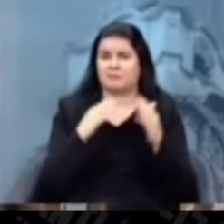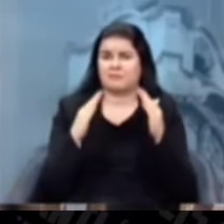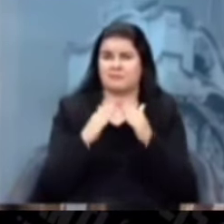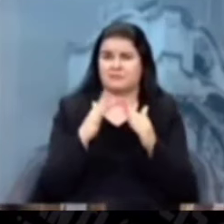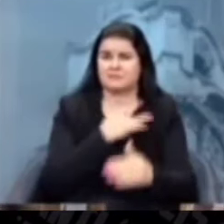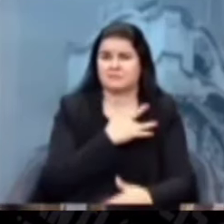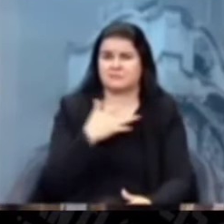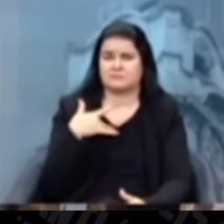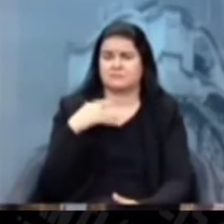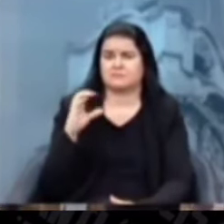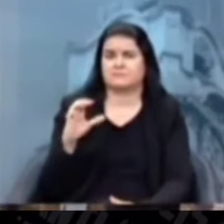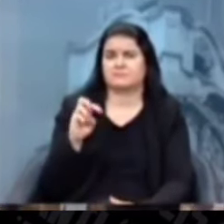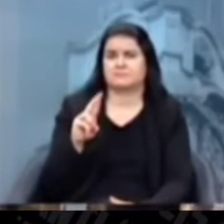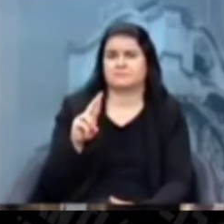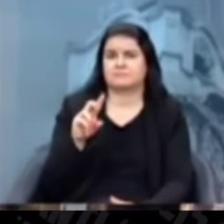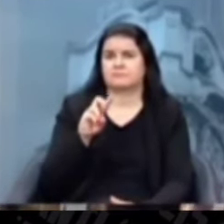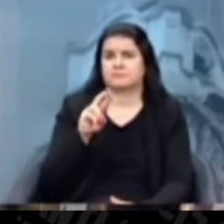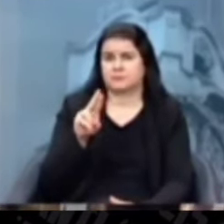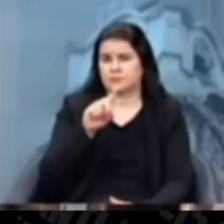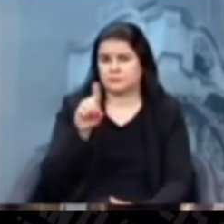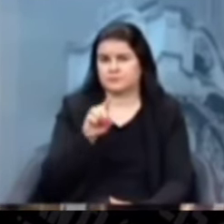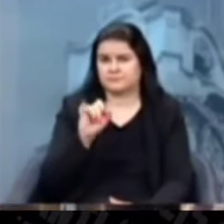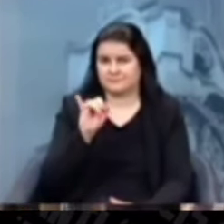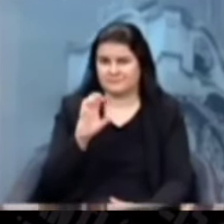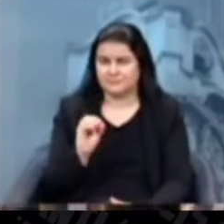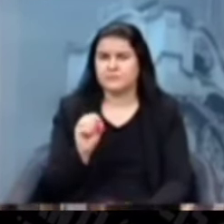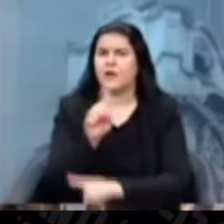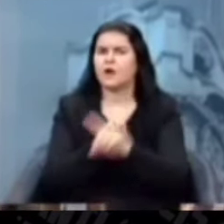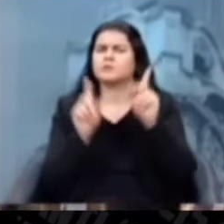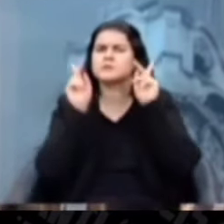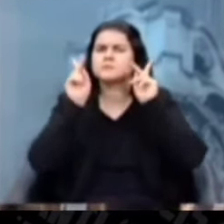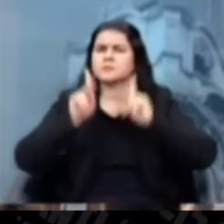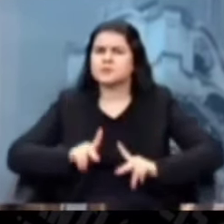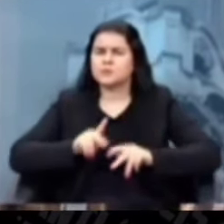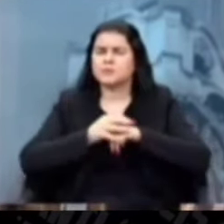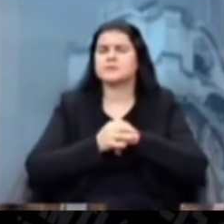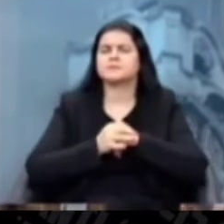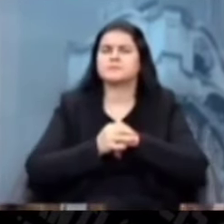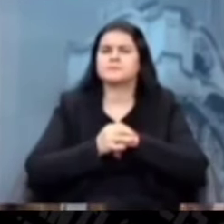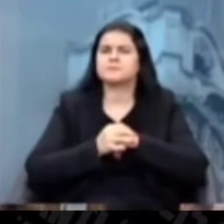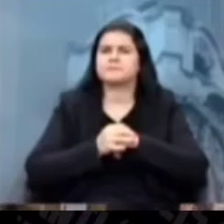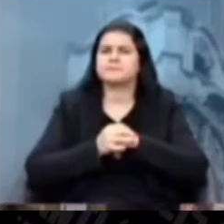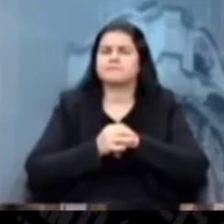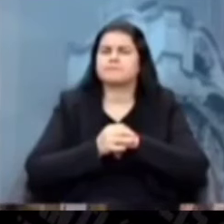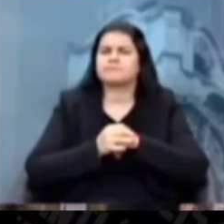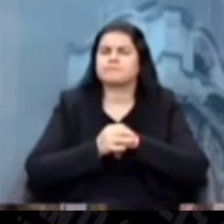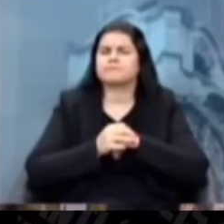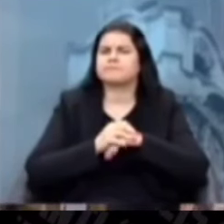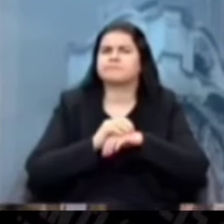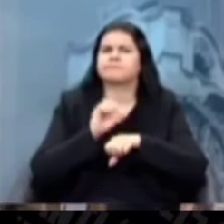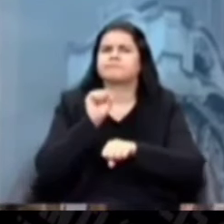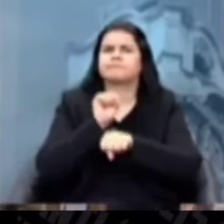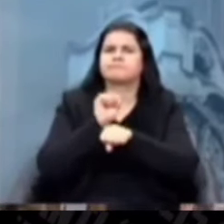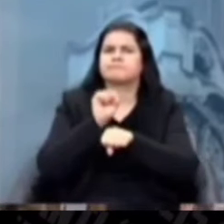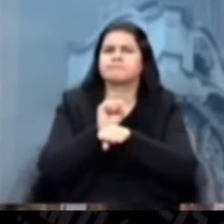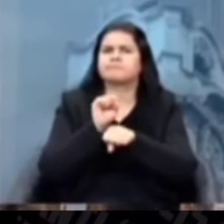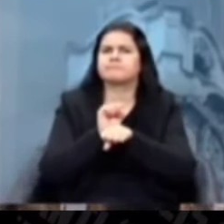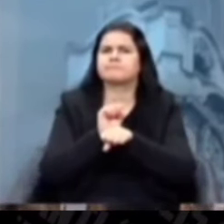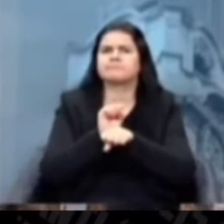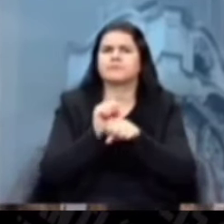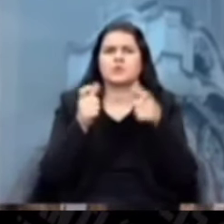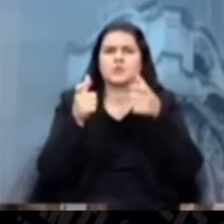Cruzeiro pessoas hoje sendo contidas em cadeiras, em